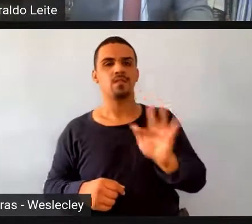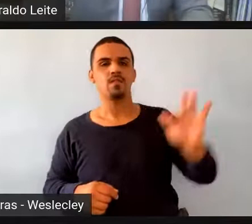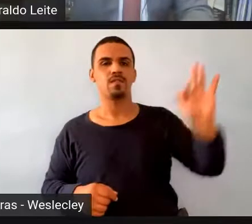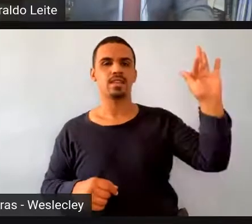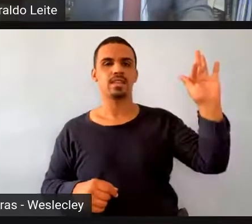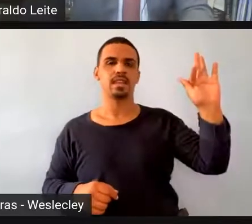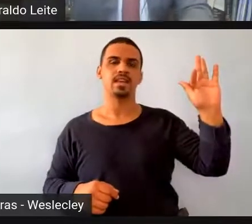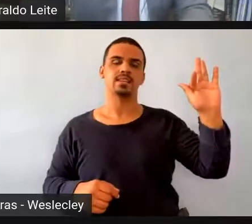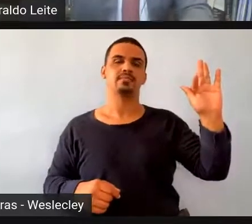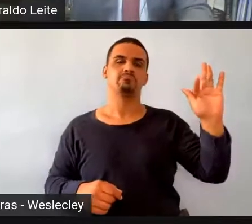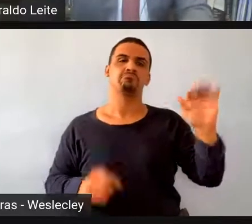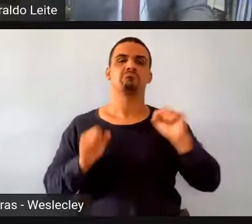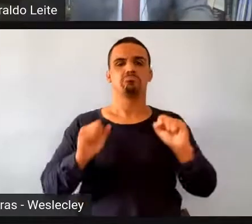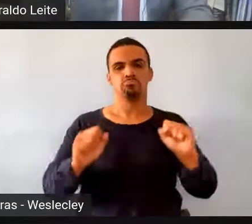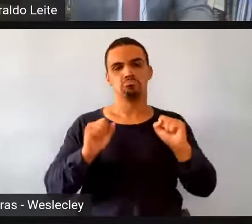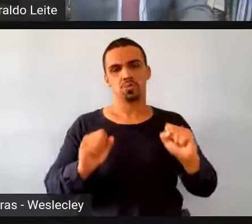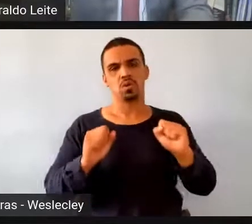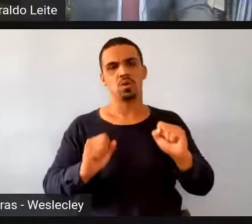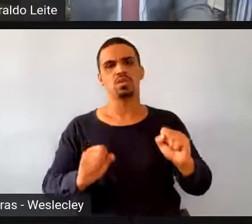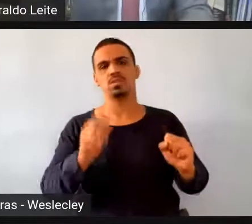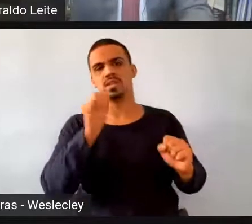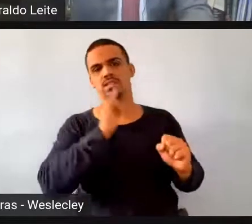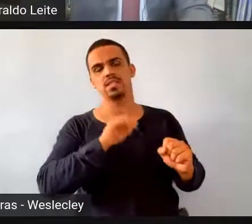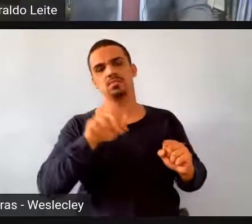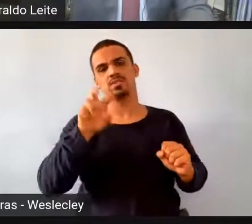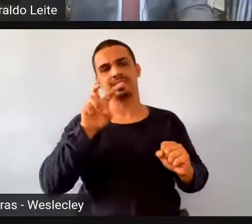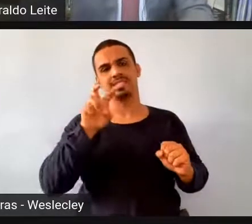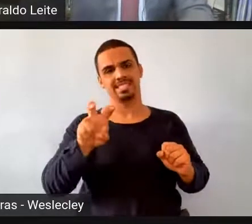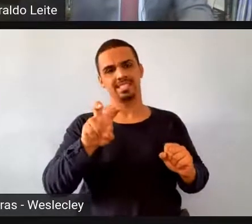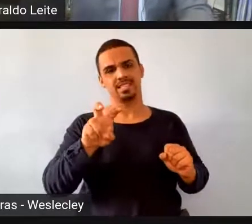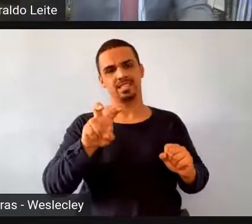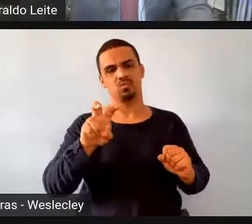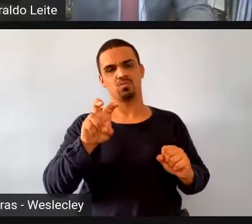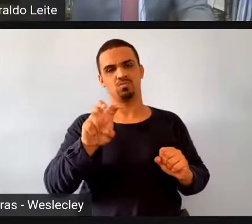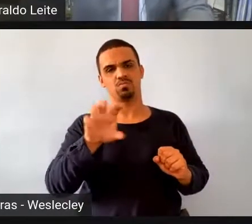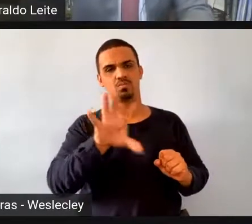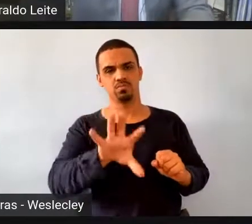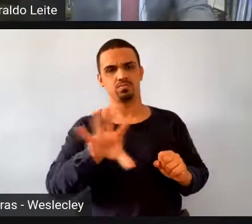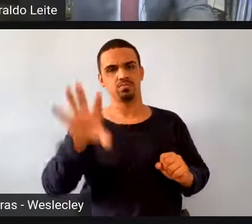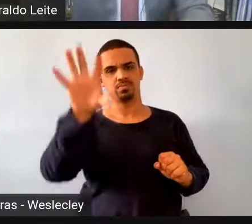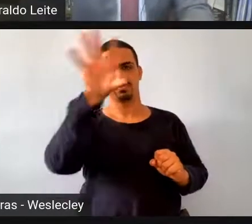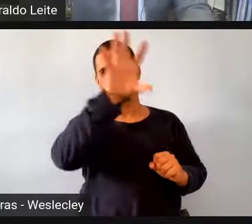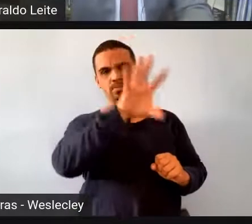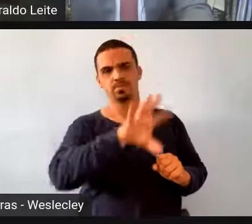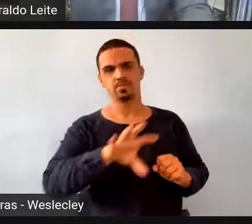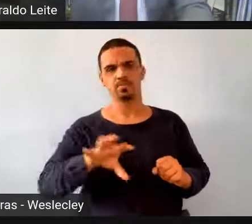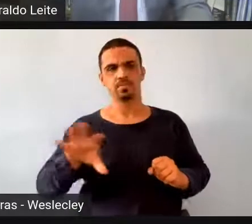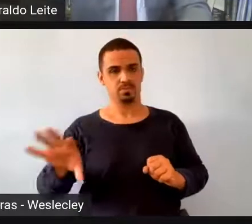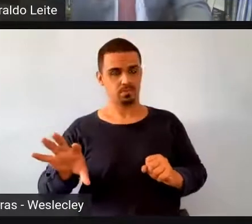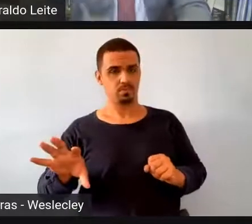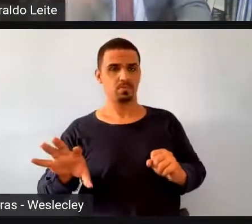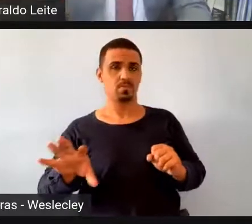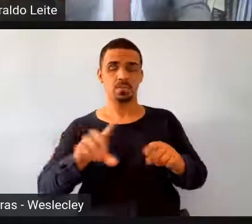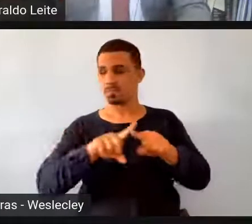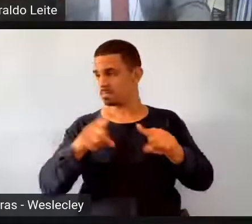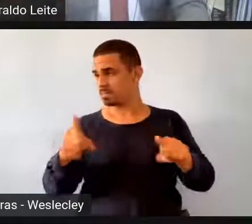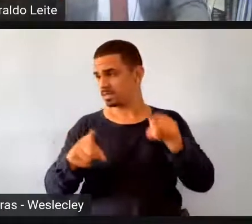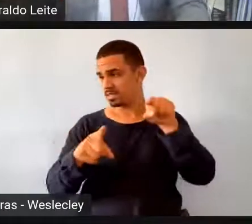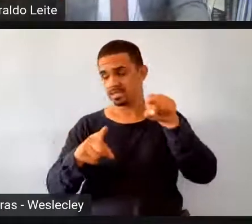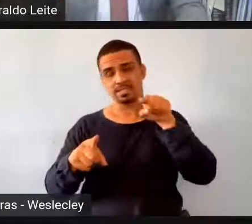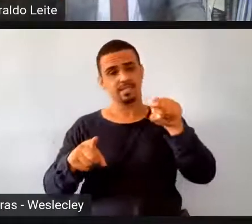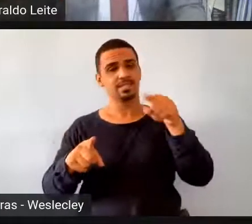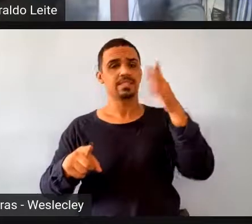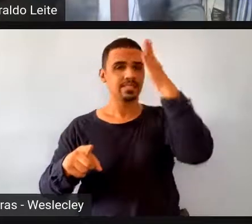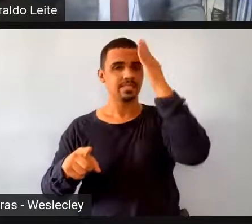ter aí 5 distritos de 10 ou 11 cadeiras. Né? Em que aí automaticamente o seu quociente eleitoral já